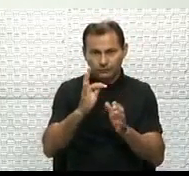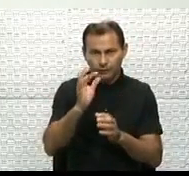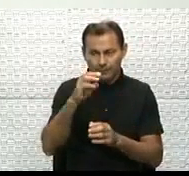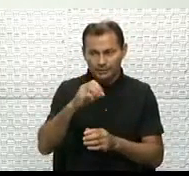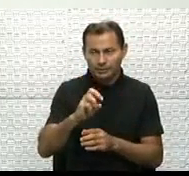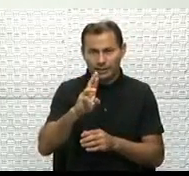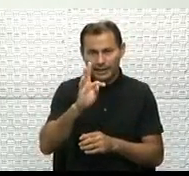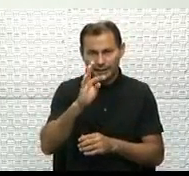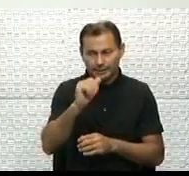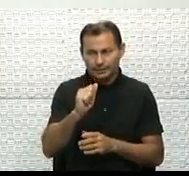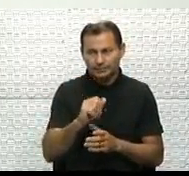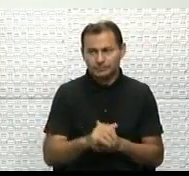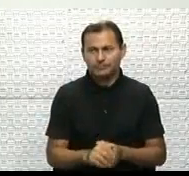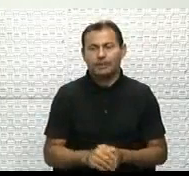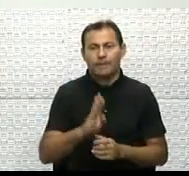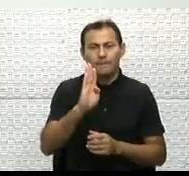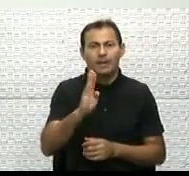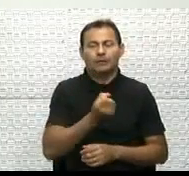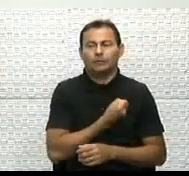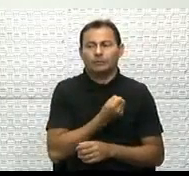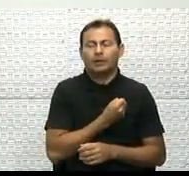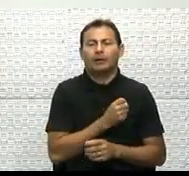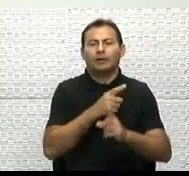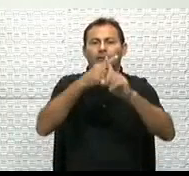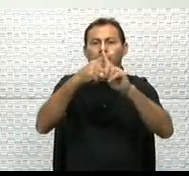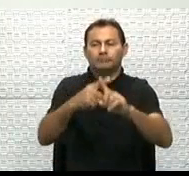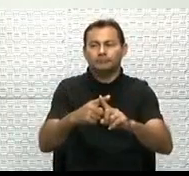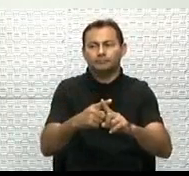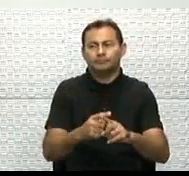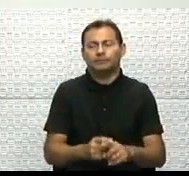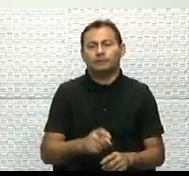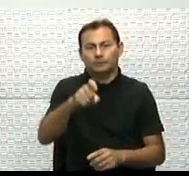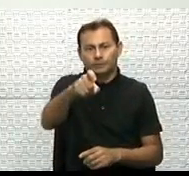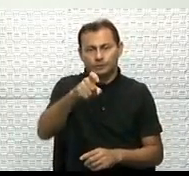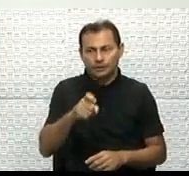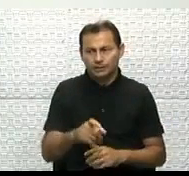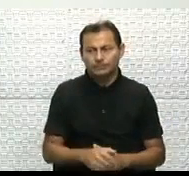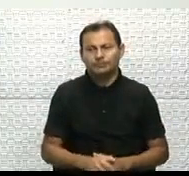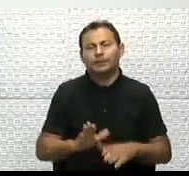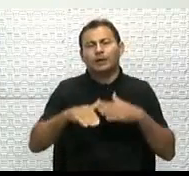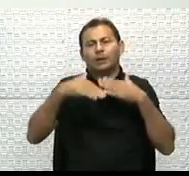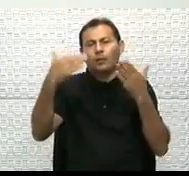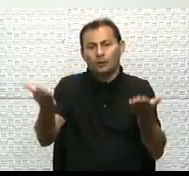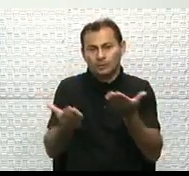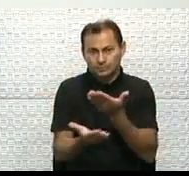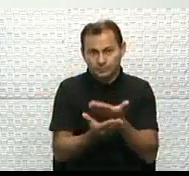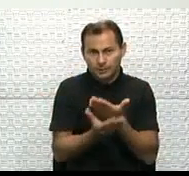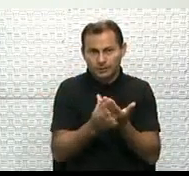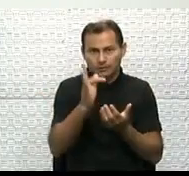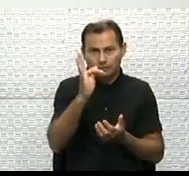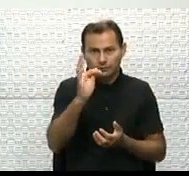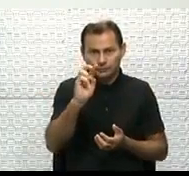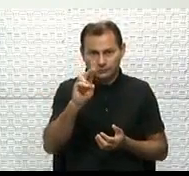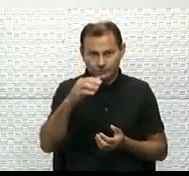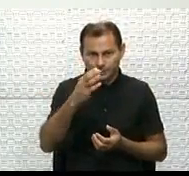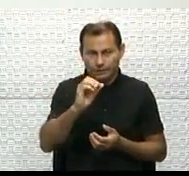da reta de regressão. E o B é o número que vai multiplicar o x. Quando nós estudamos a função